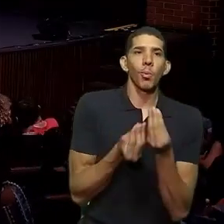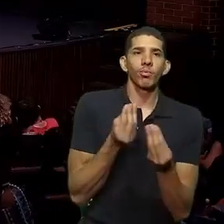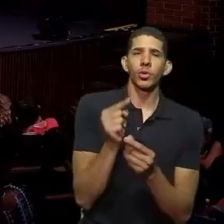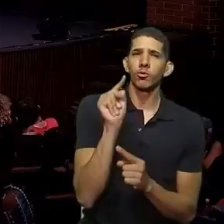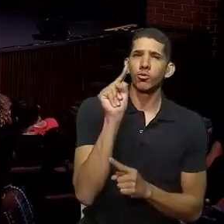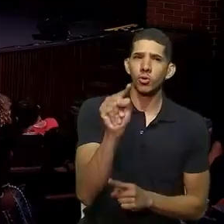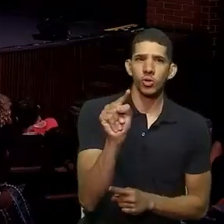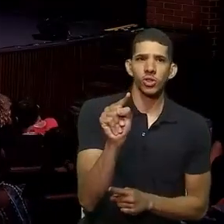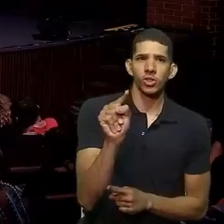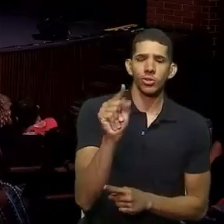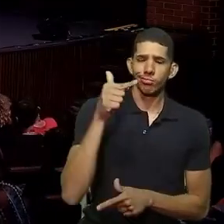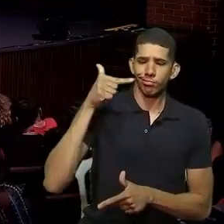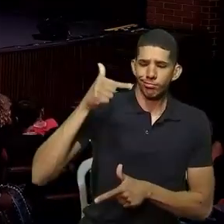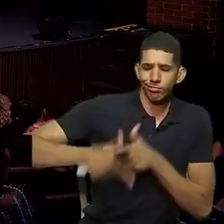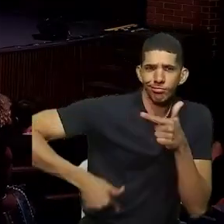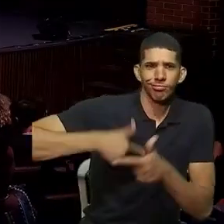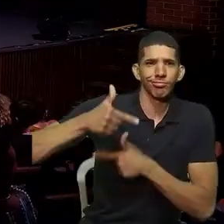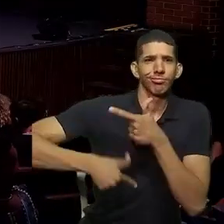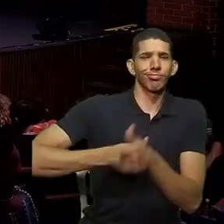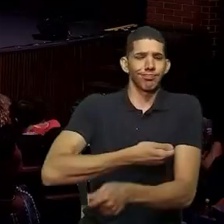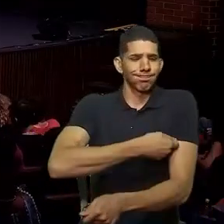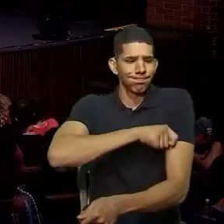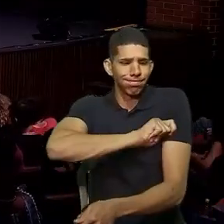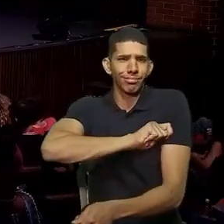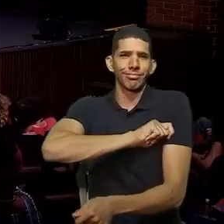longa também, né, nesse campo,